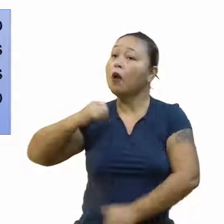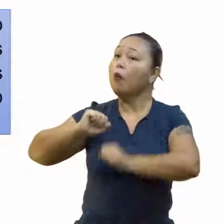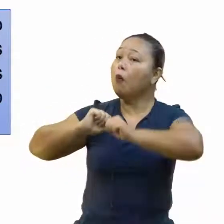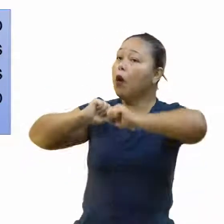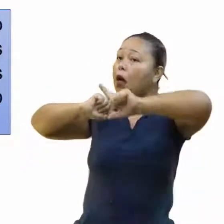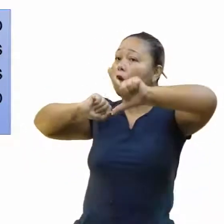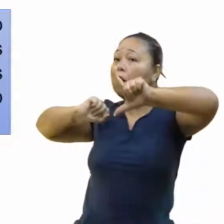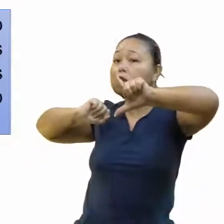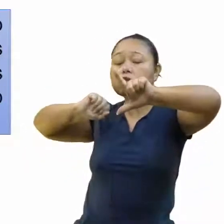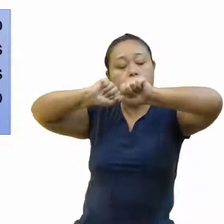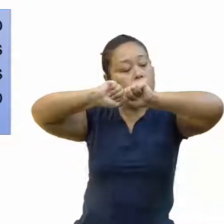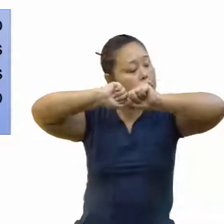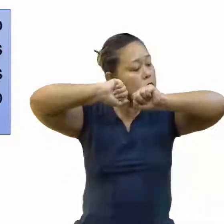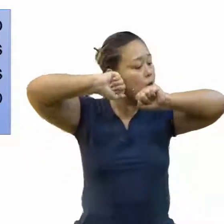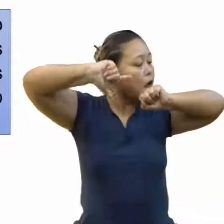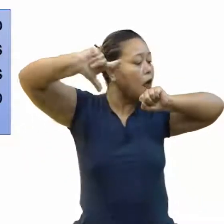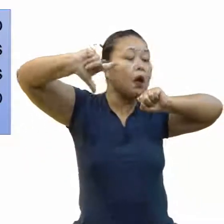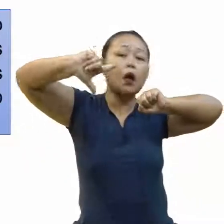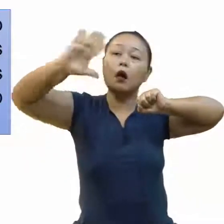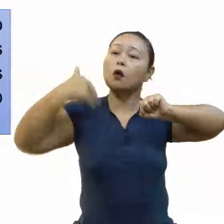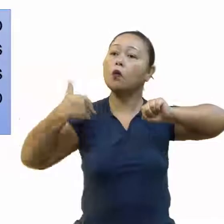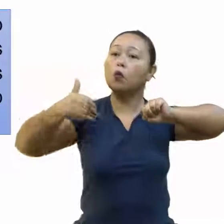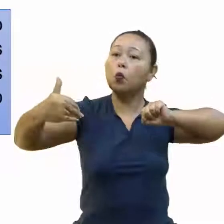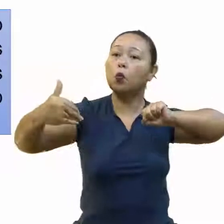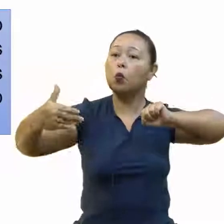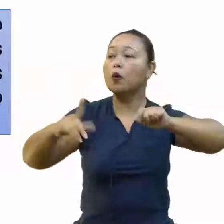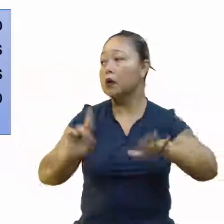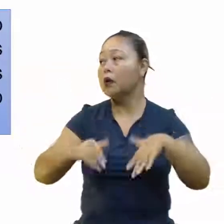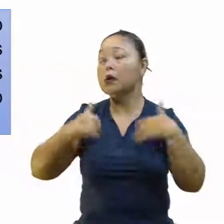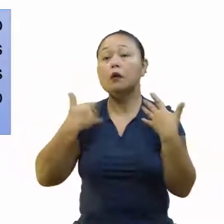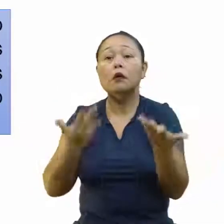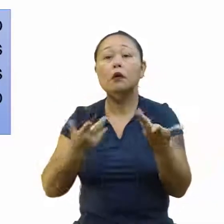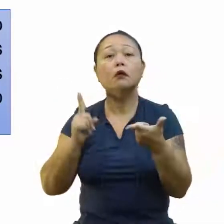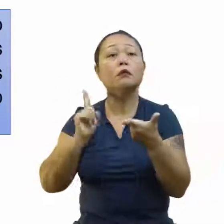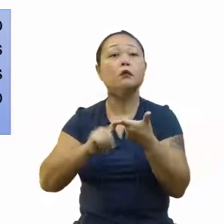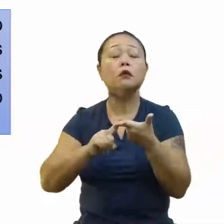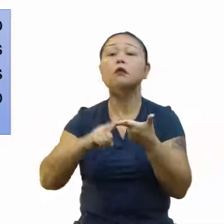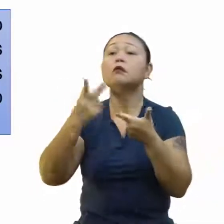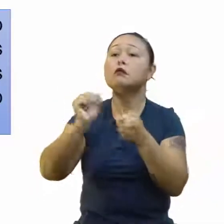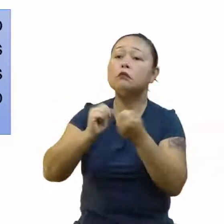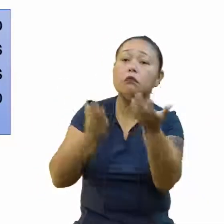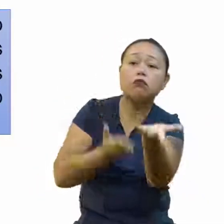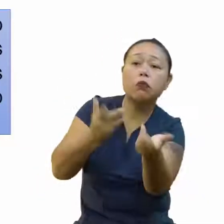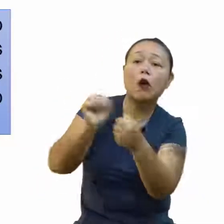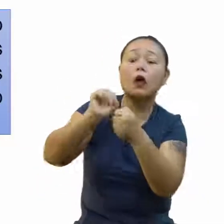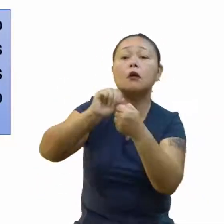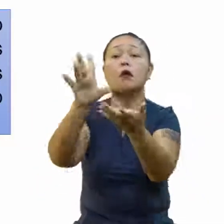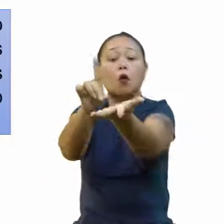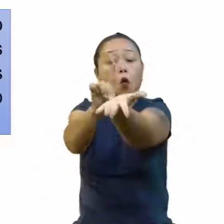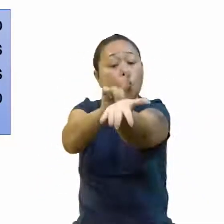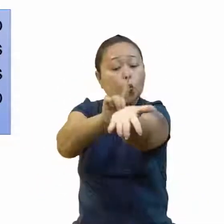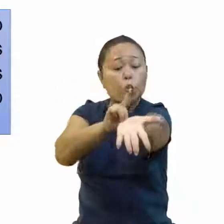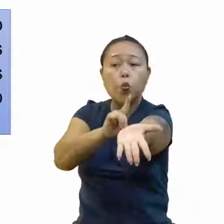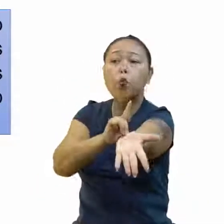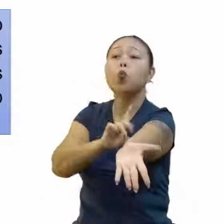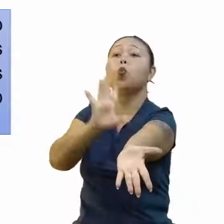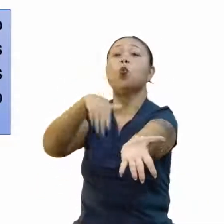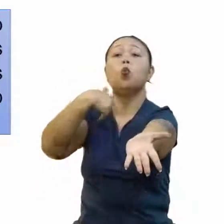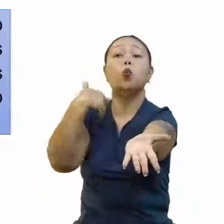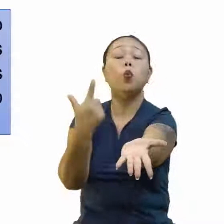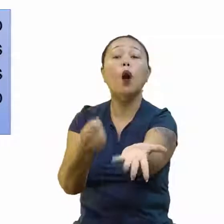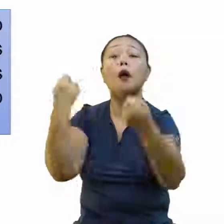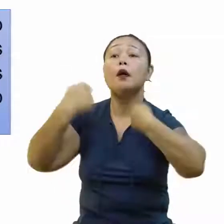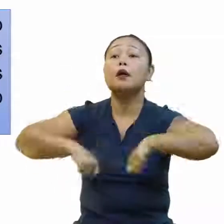Então, eu preciso inicialmente aquecer. Se você é hipertenso, se você é diabético, você inicialmente